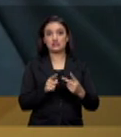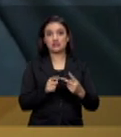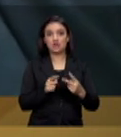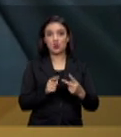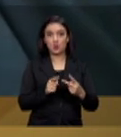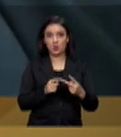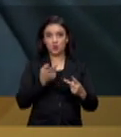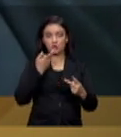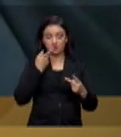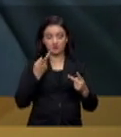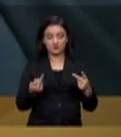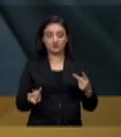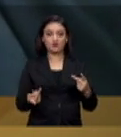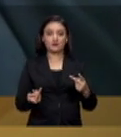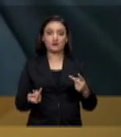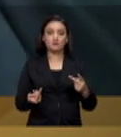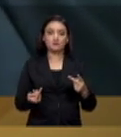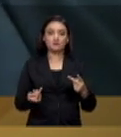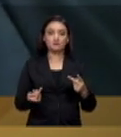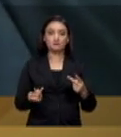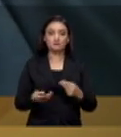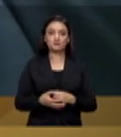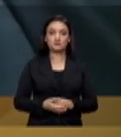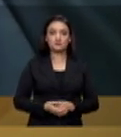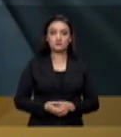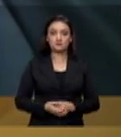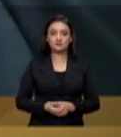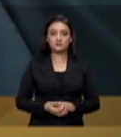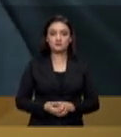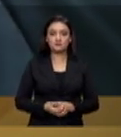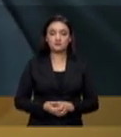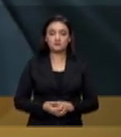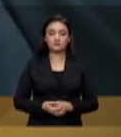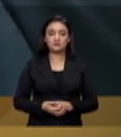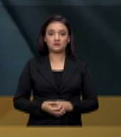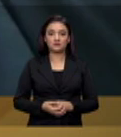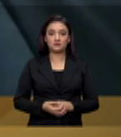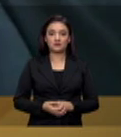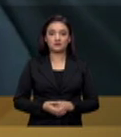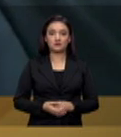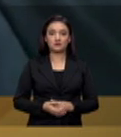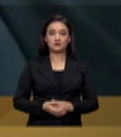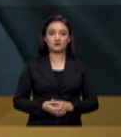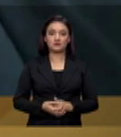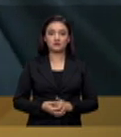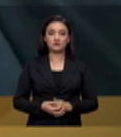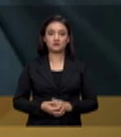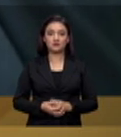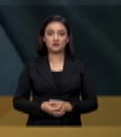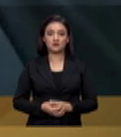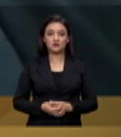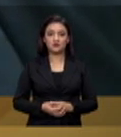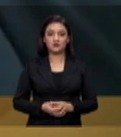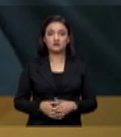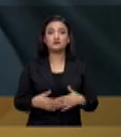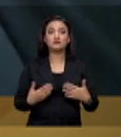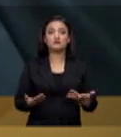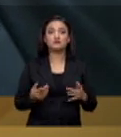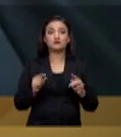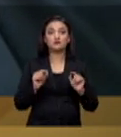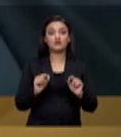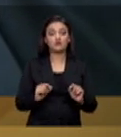de exaltar quando se discute essa liminar, é de que estamos aqui, de um lado,